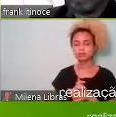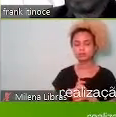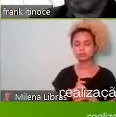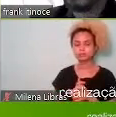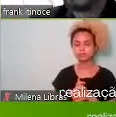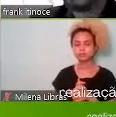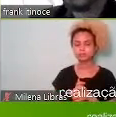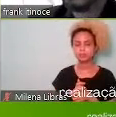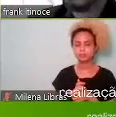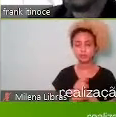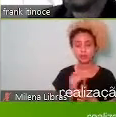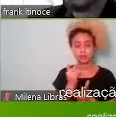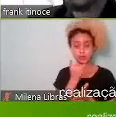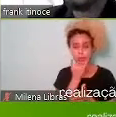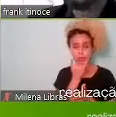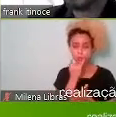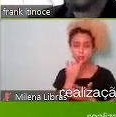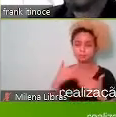meio pesado aqui.